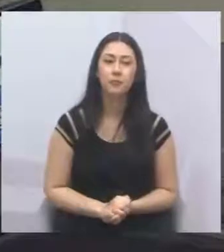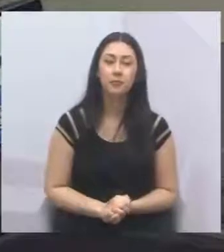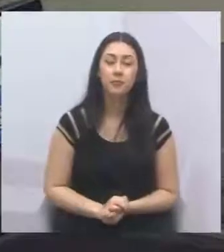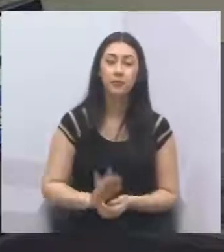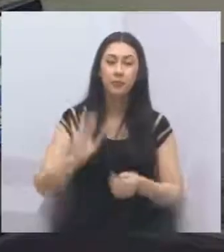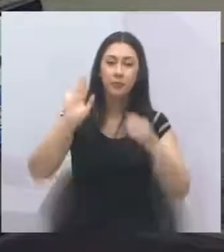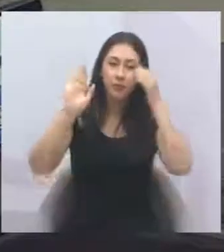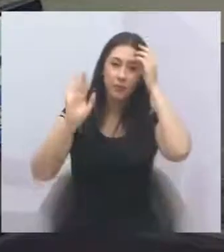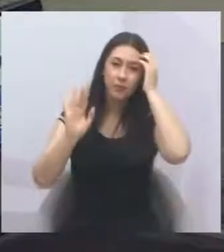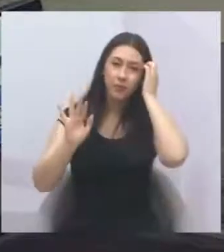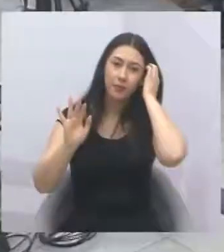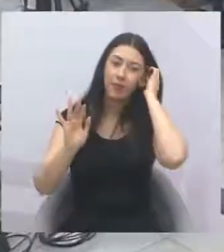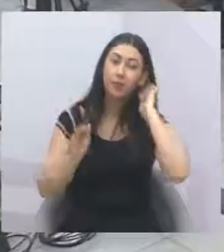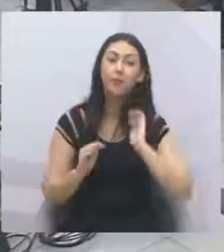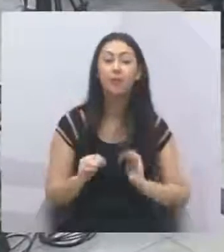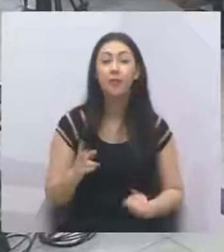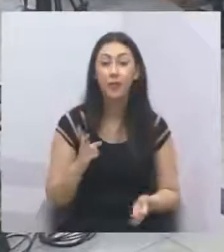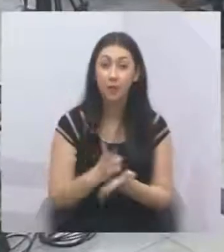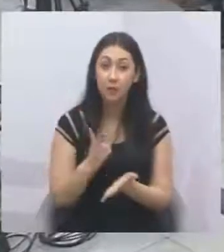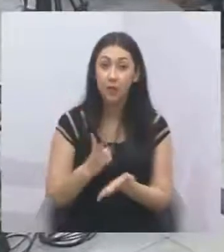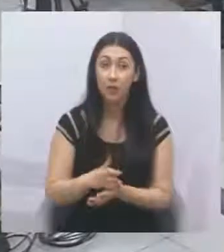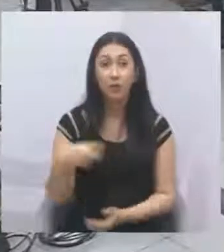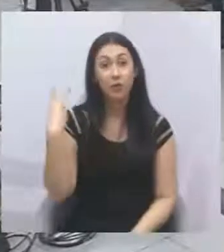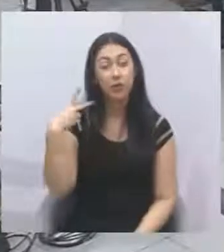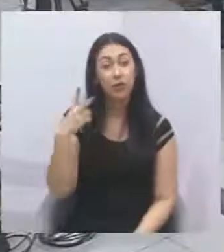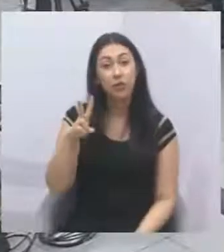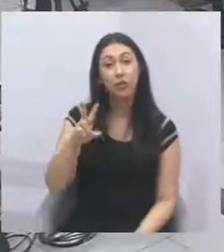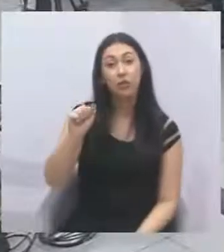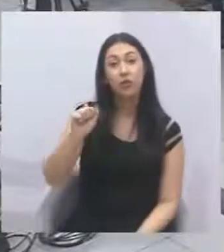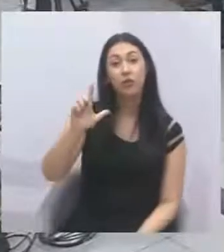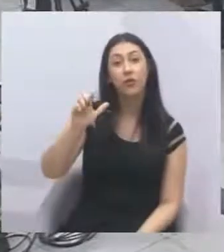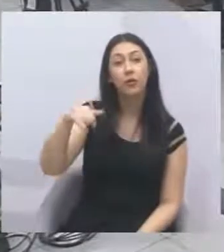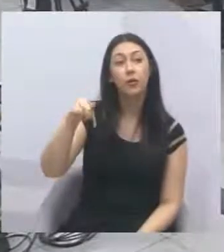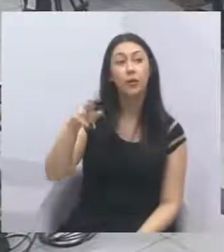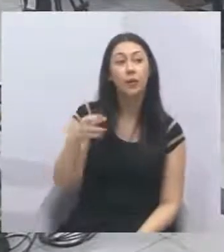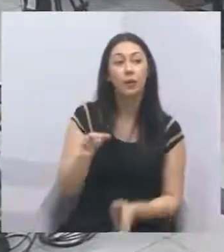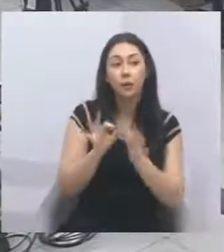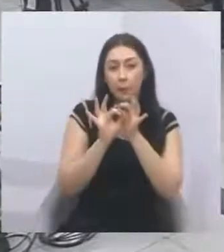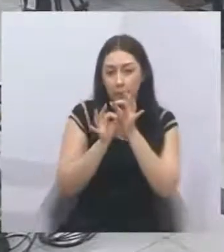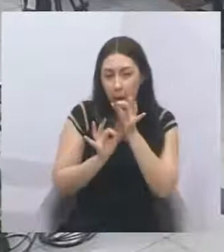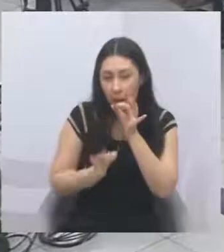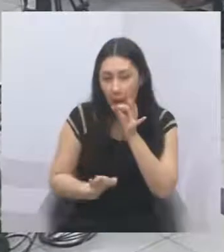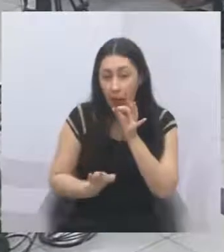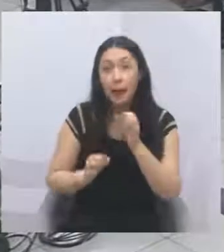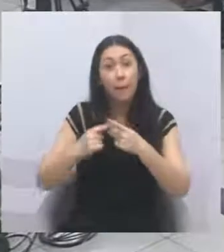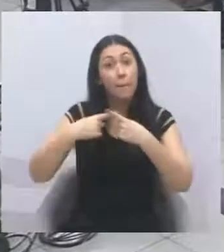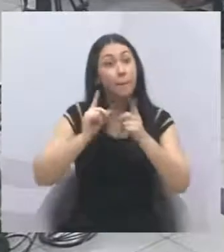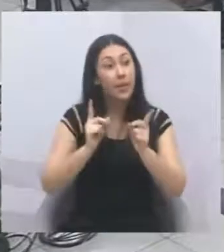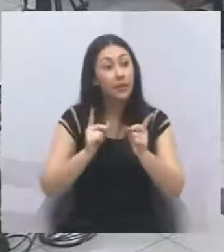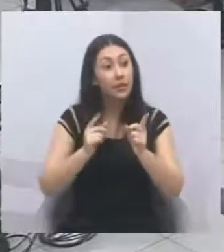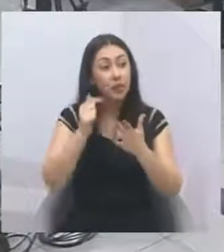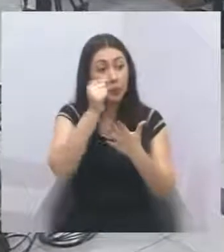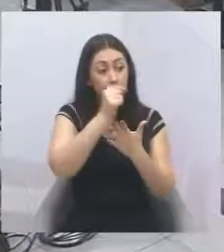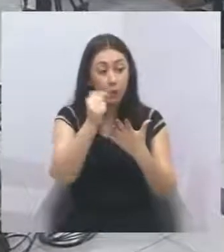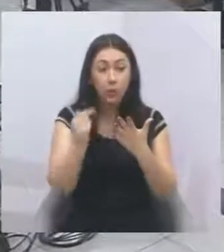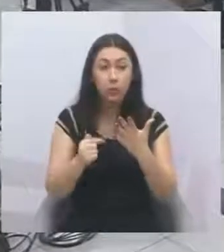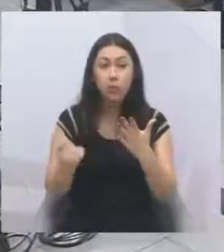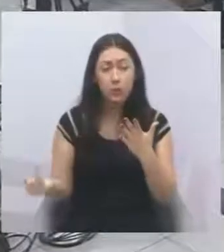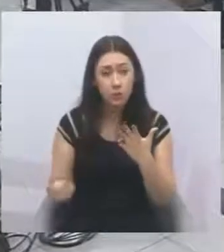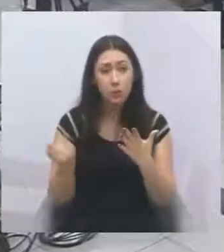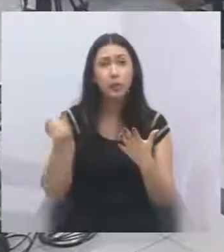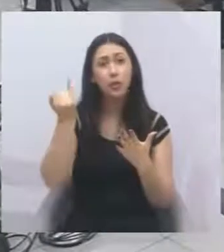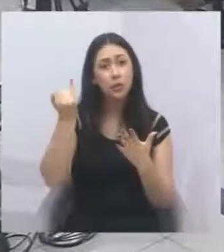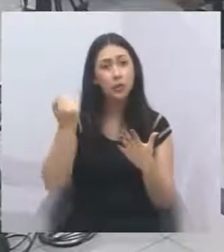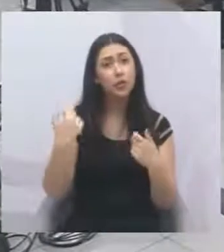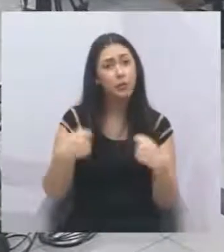Senhor presidente, embora o vereador Valmir tenha se estendido nas colocações, mas são colocações válidas e